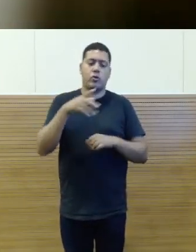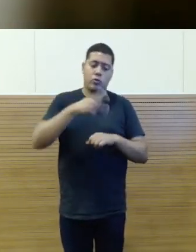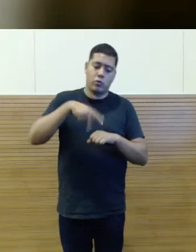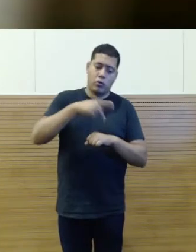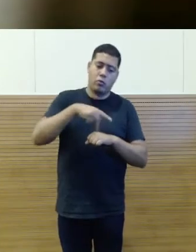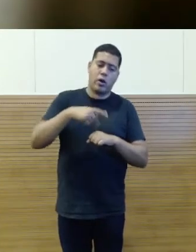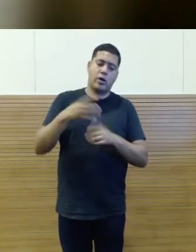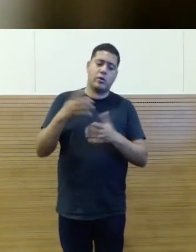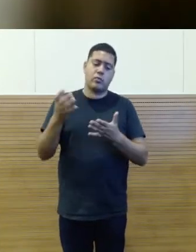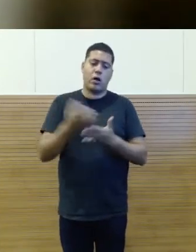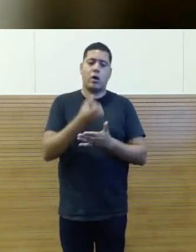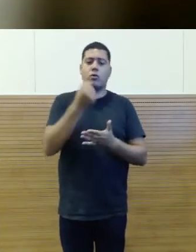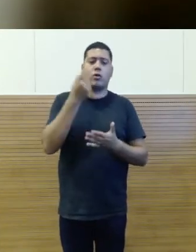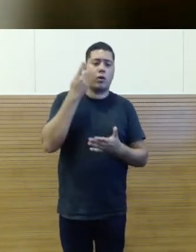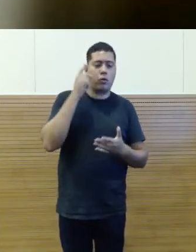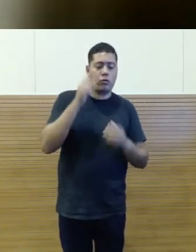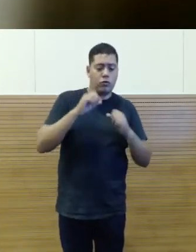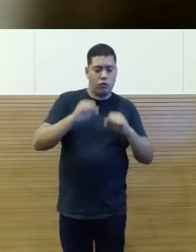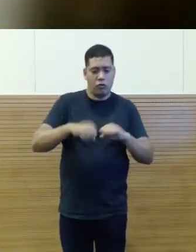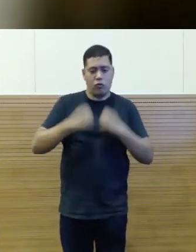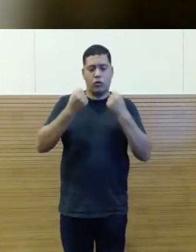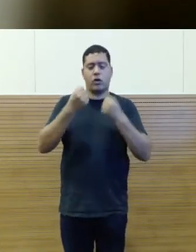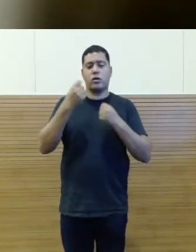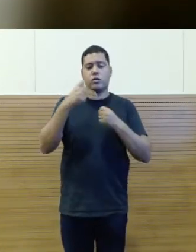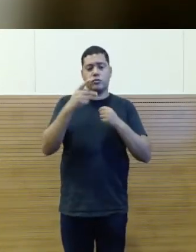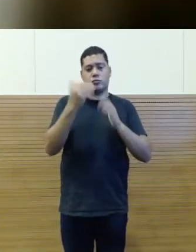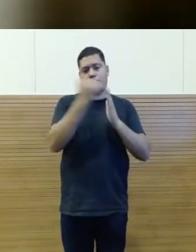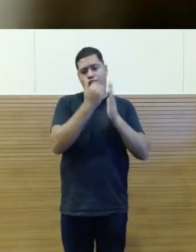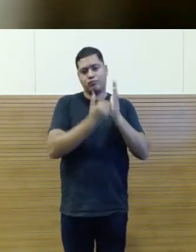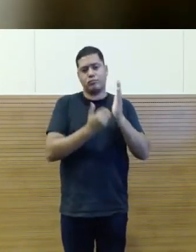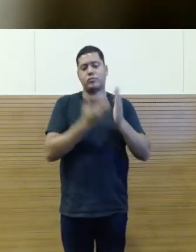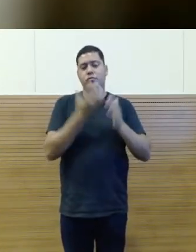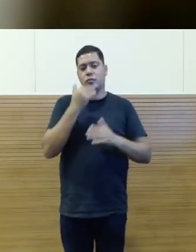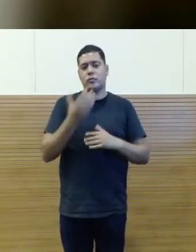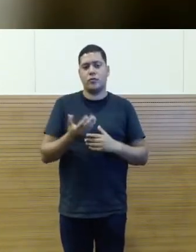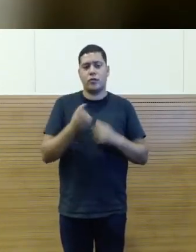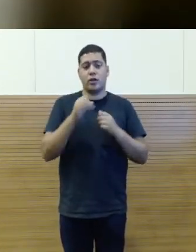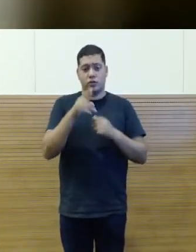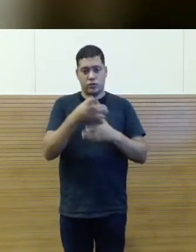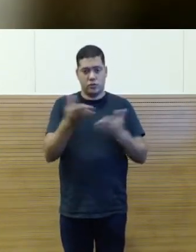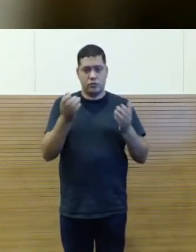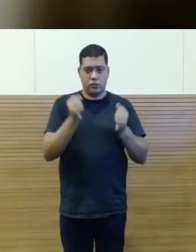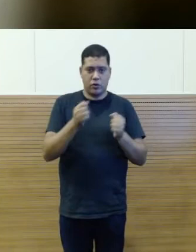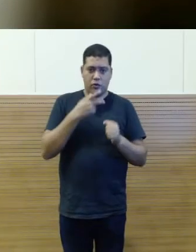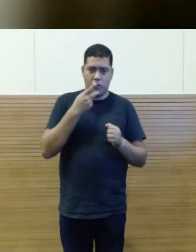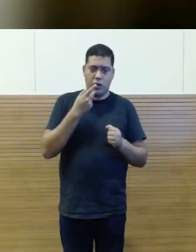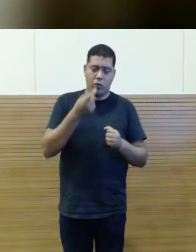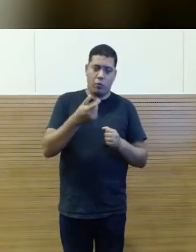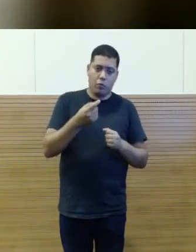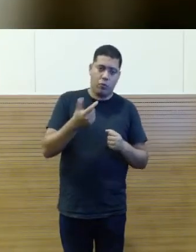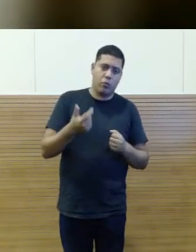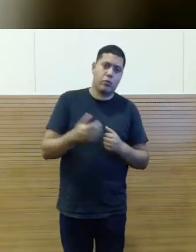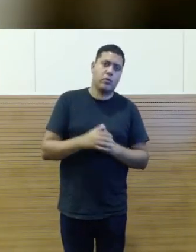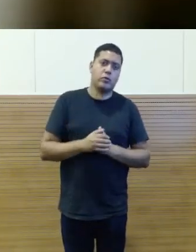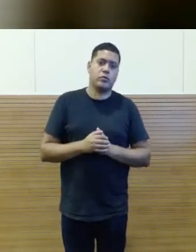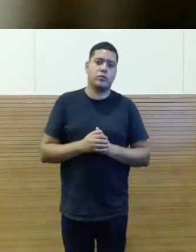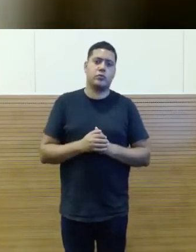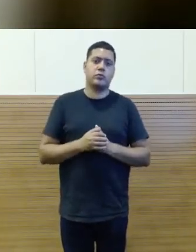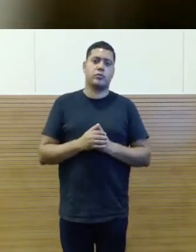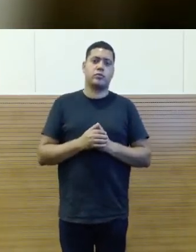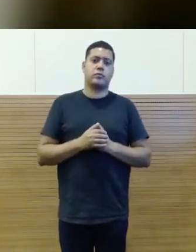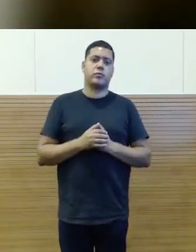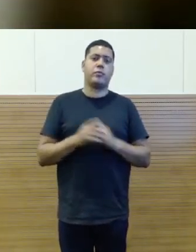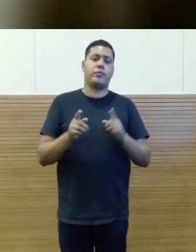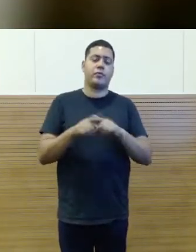países adotarem para fortalecerem seus guias alimentares? Se puderem falar um pouco sobre isso, e